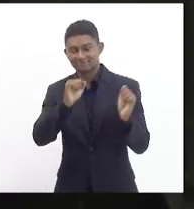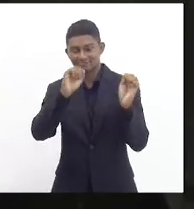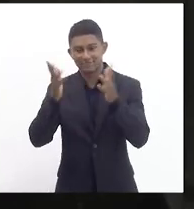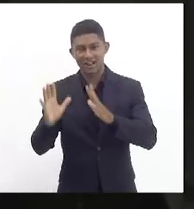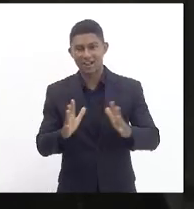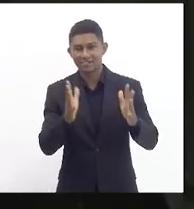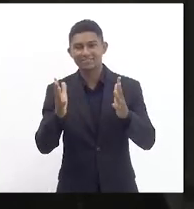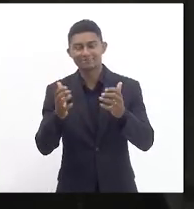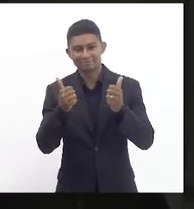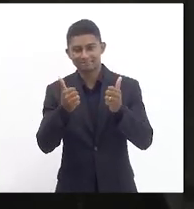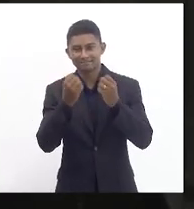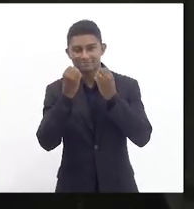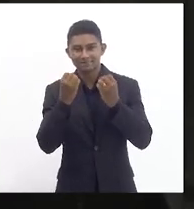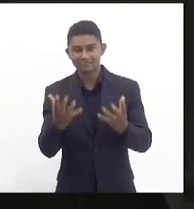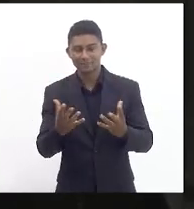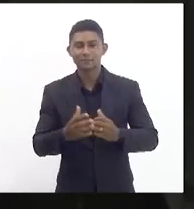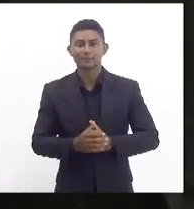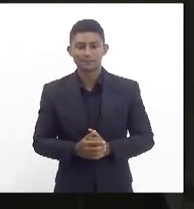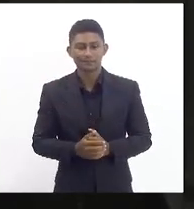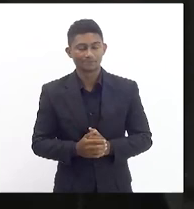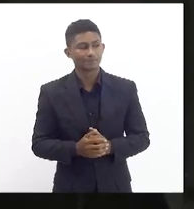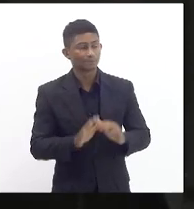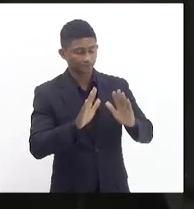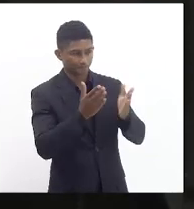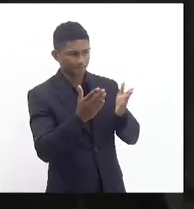de Libras. Senhora presidente,